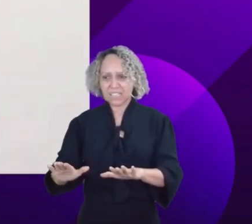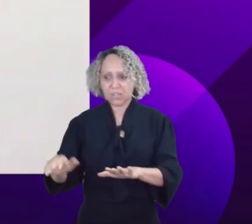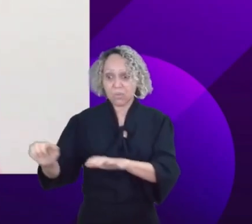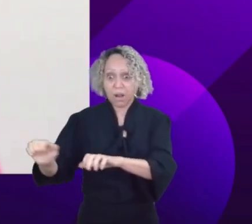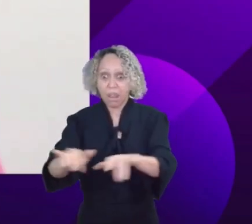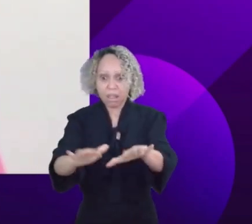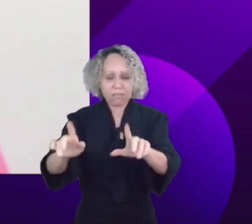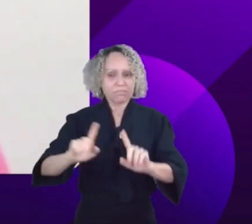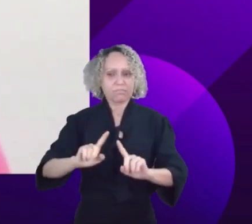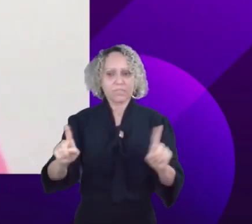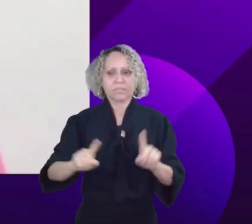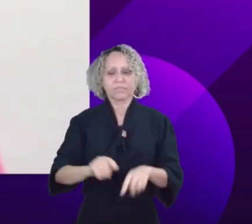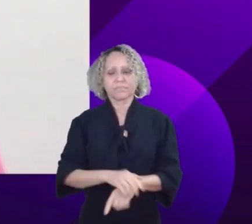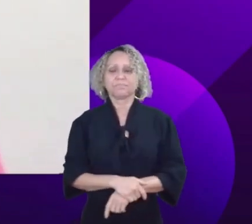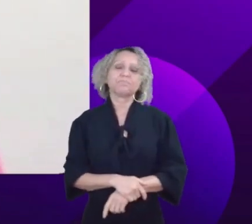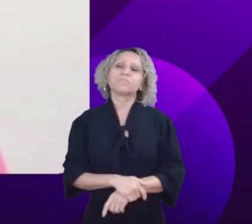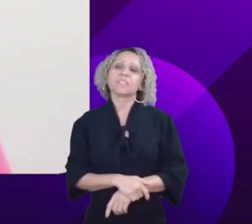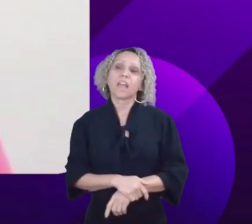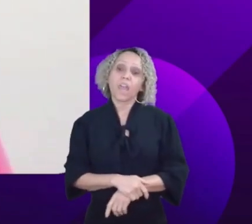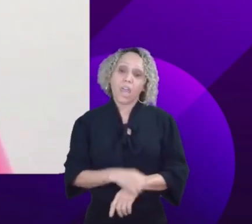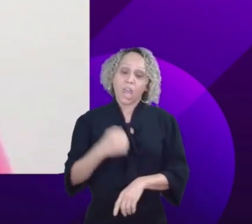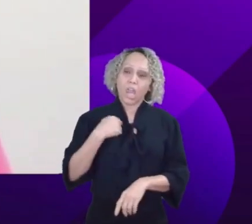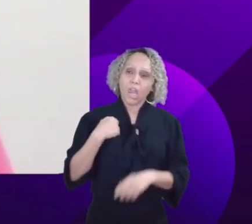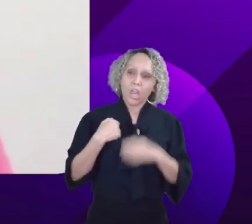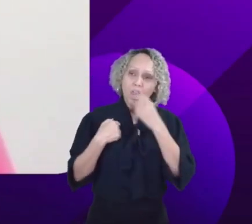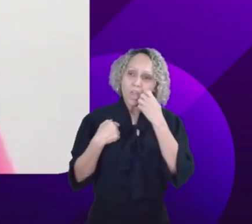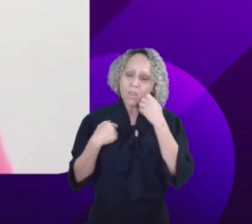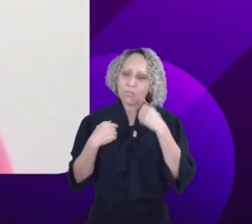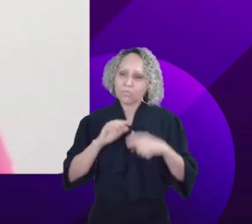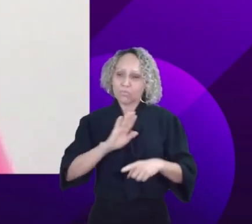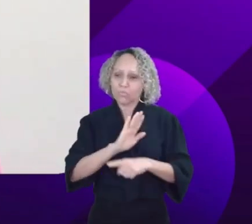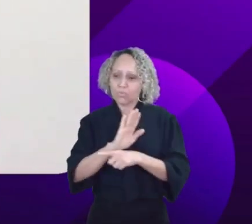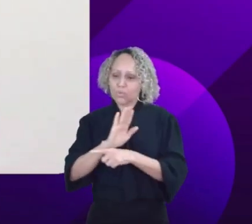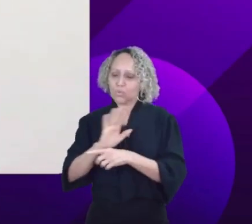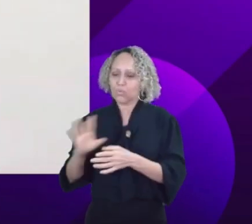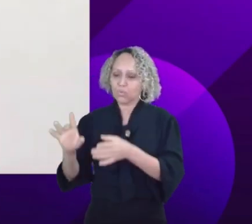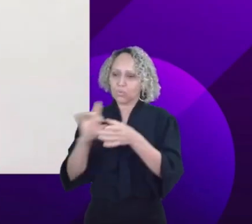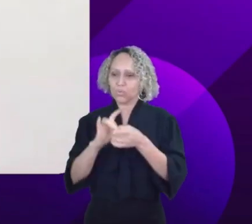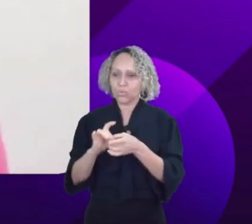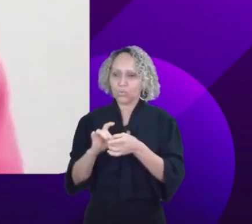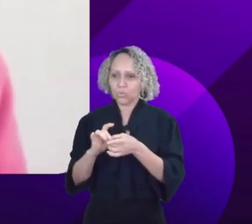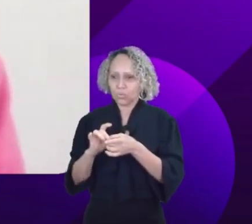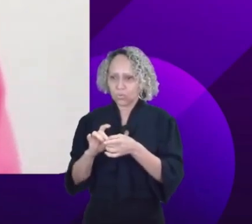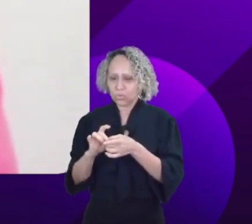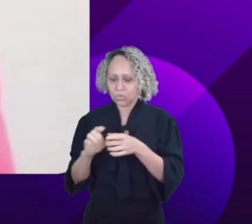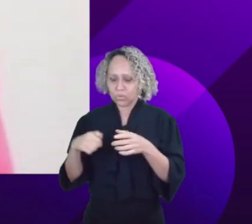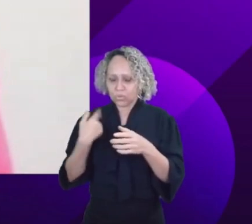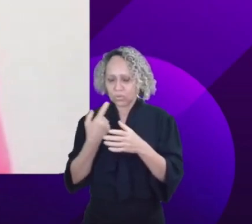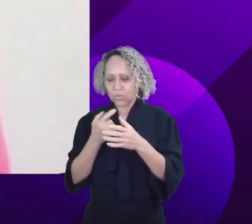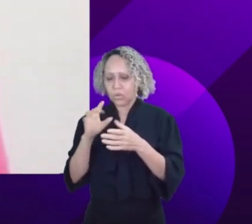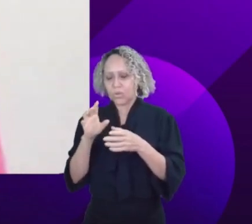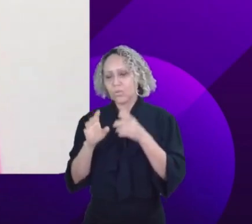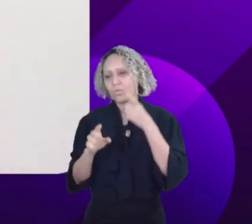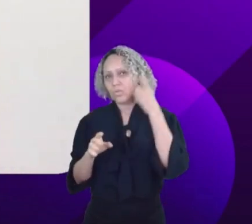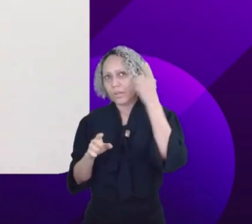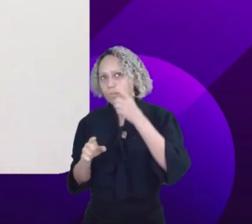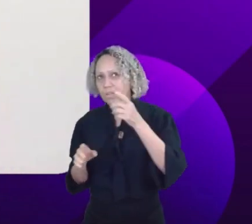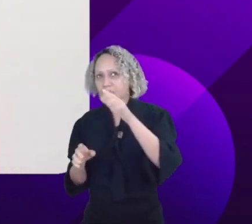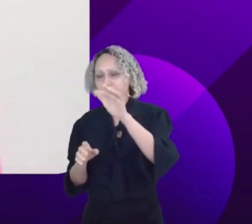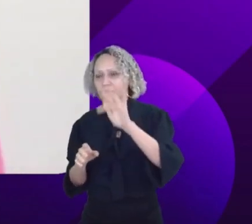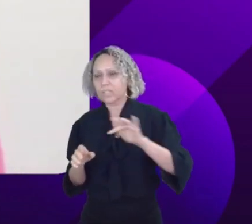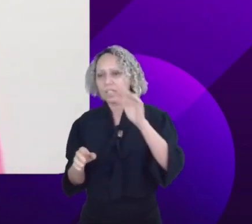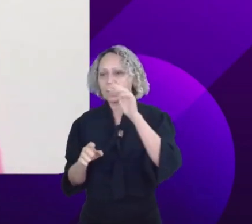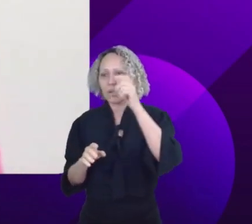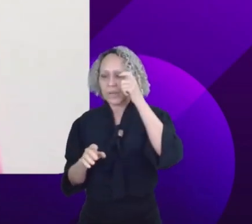Eu sou coautora, ao lado de outros deputados e deputadas, de um projeto, né, da deputada Maria do Rosário, que cria